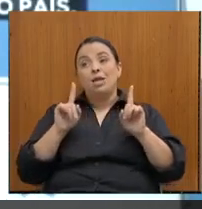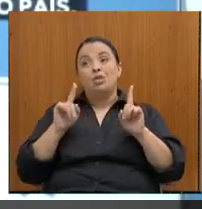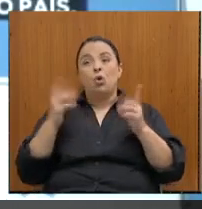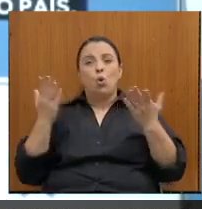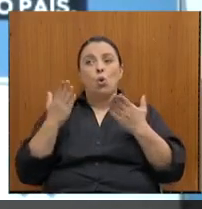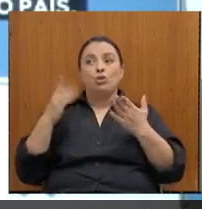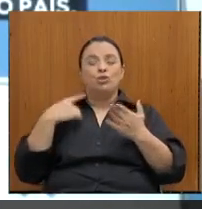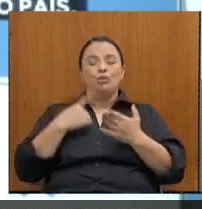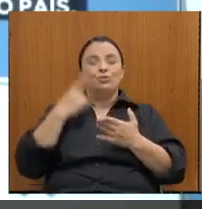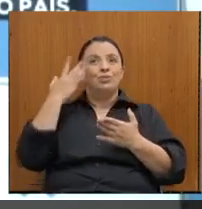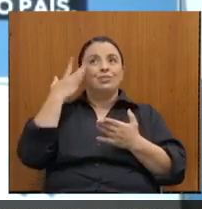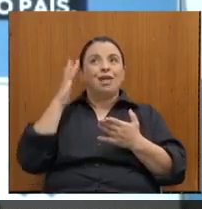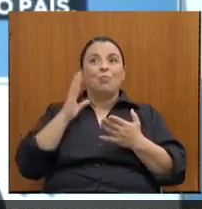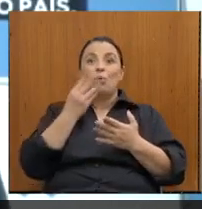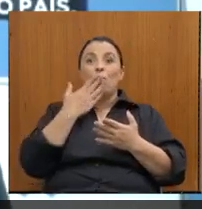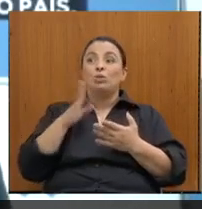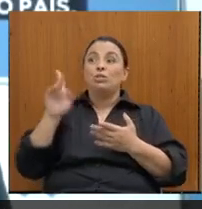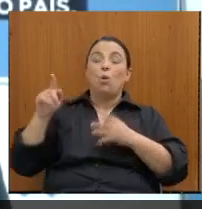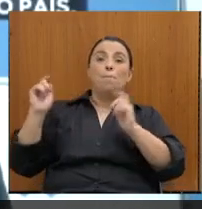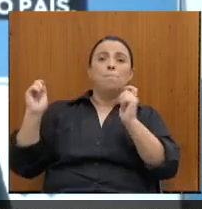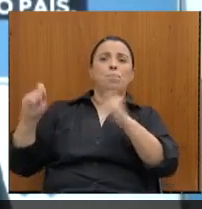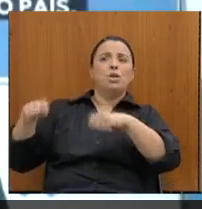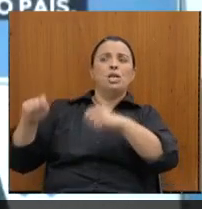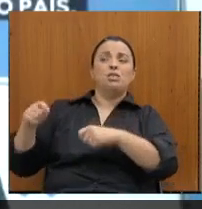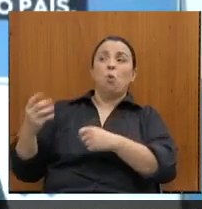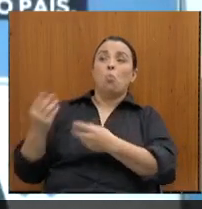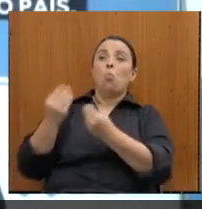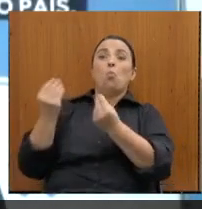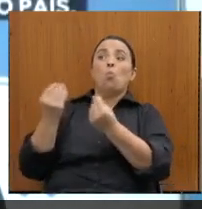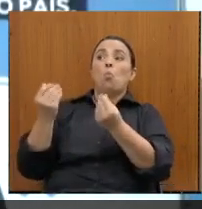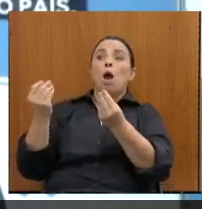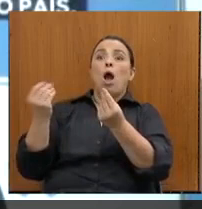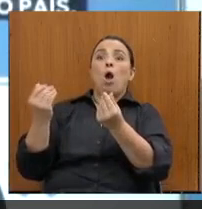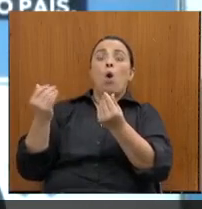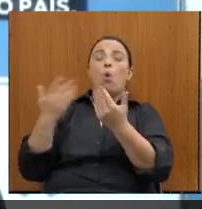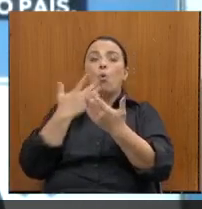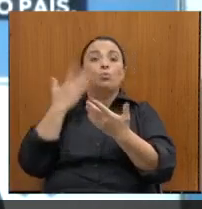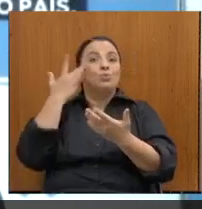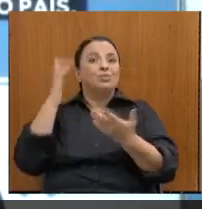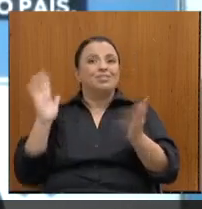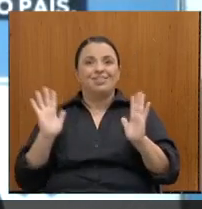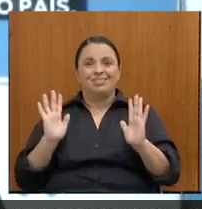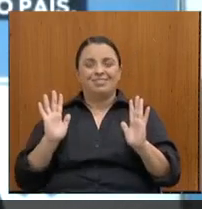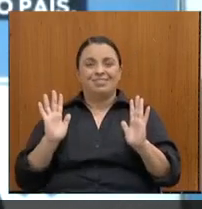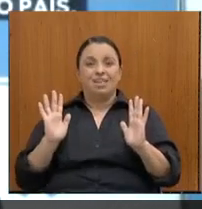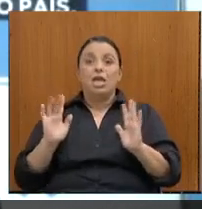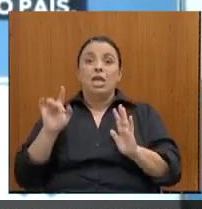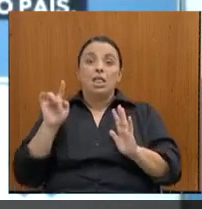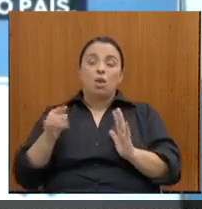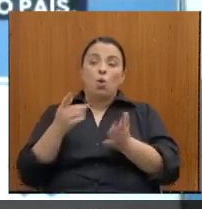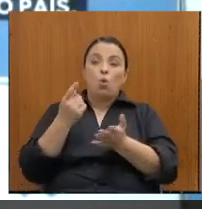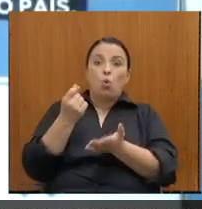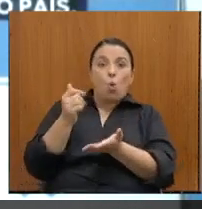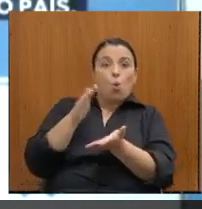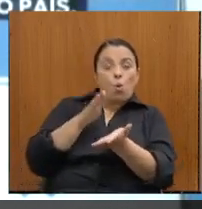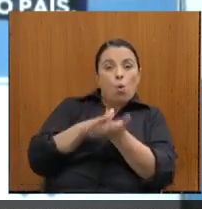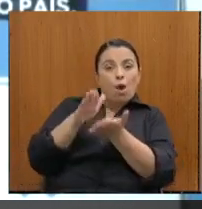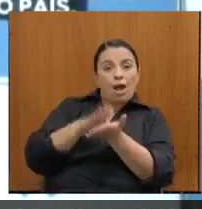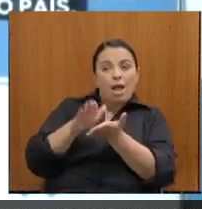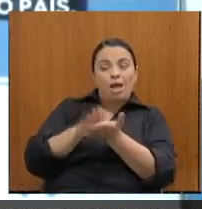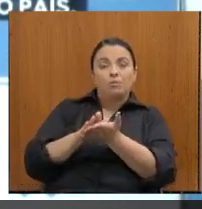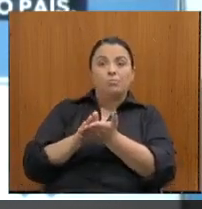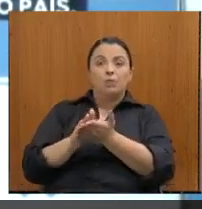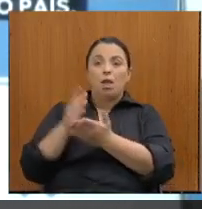potencial e já medida que crescia ampliar que os cursos para geração de hidrogênio caírem